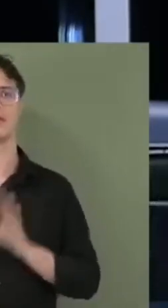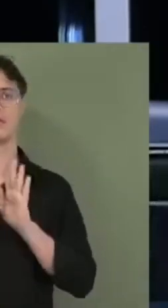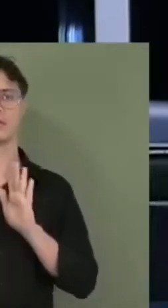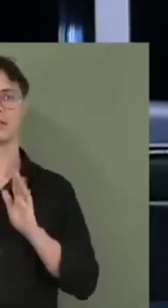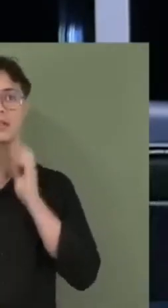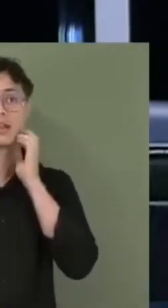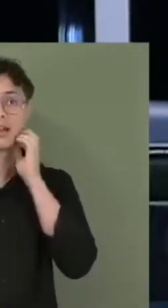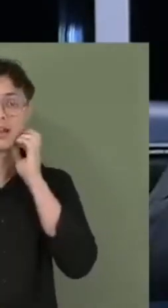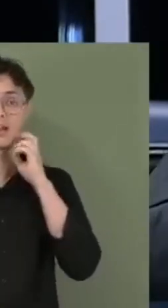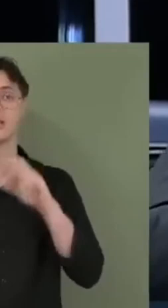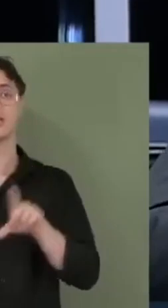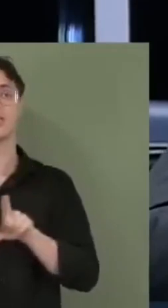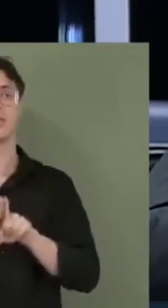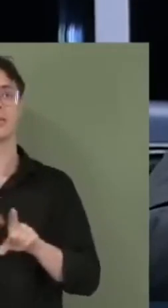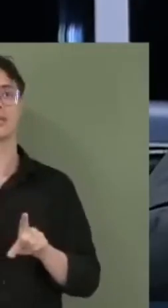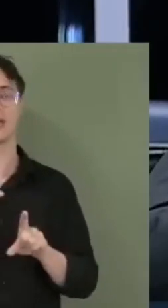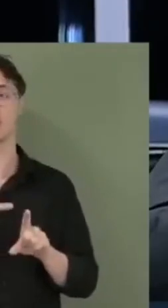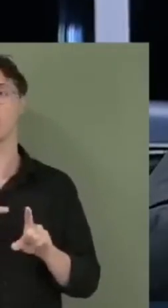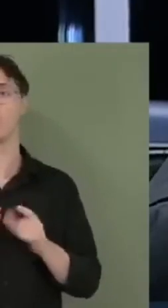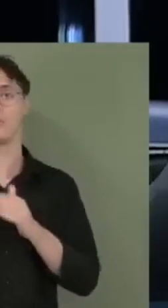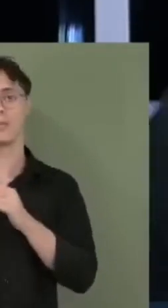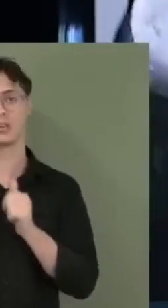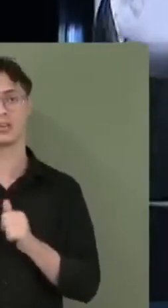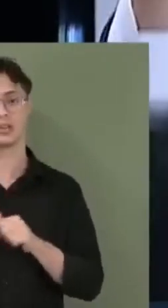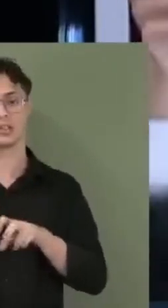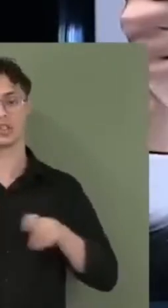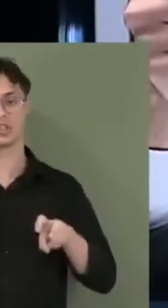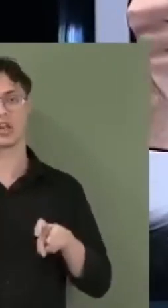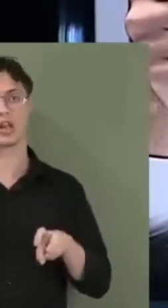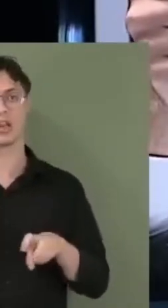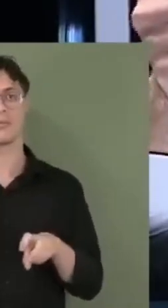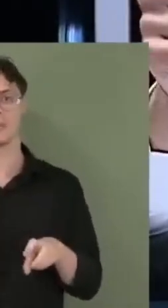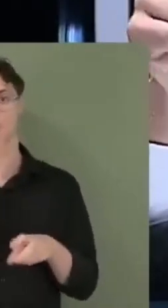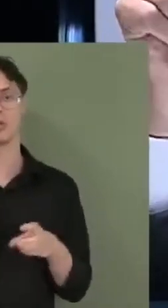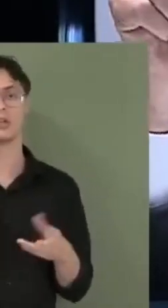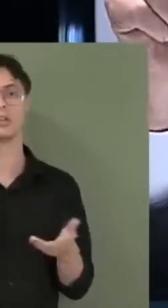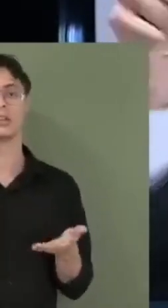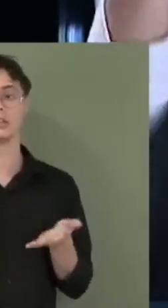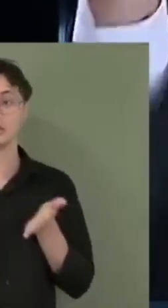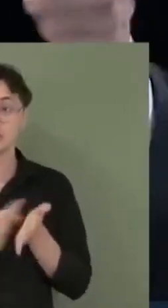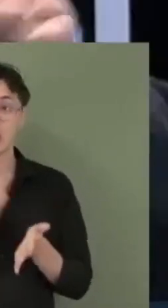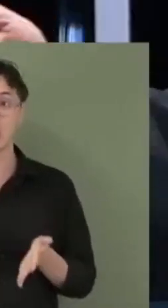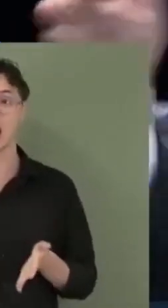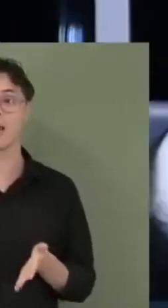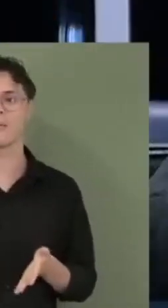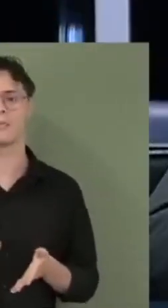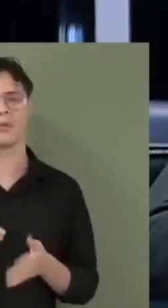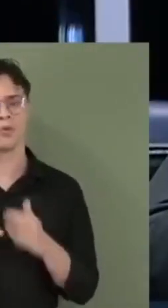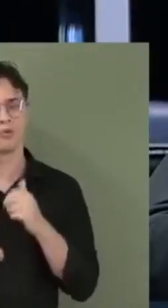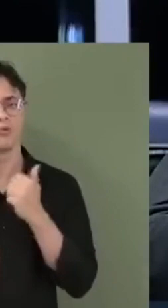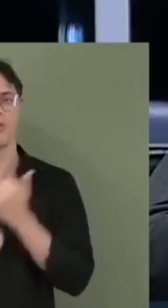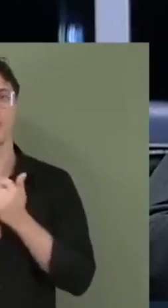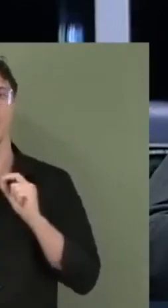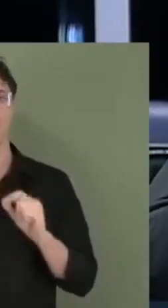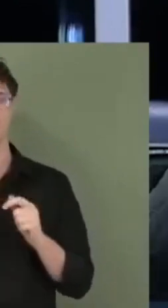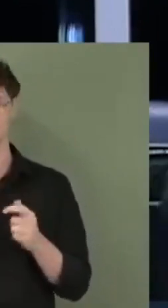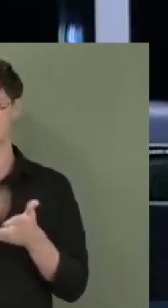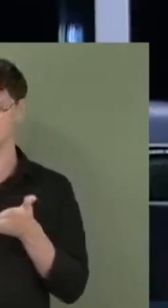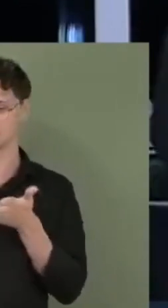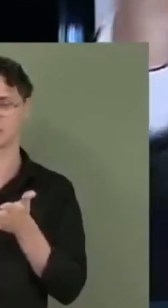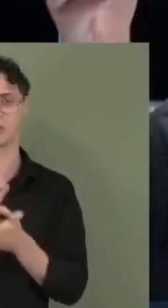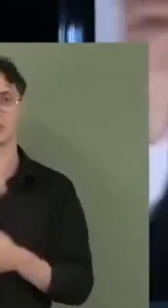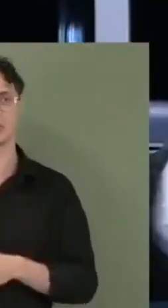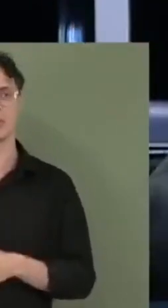beneficiam aliados do Palácio do Planalto, de Lira e do presidente do Senado, Rodrigo Pacheco. Parlamentares próximos à cúpula dos